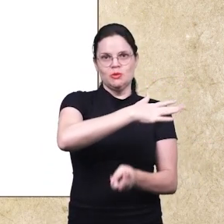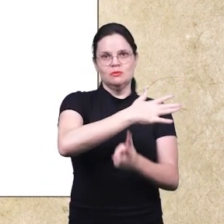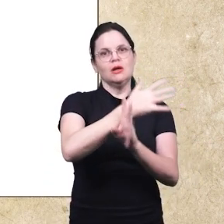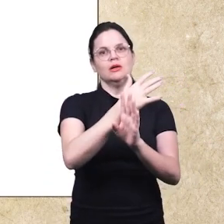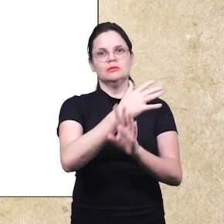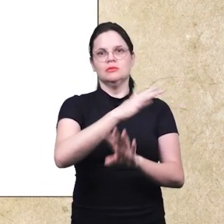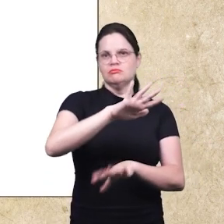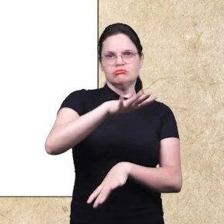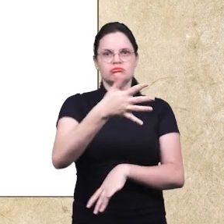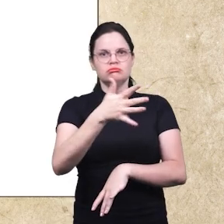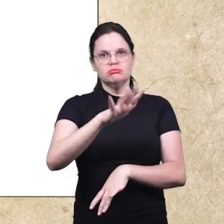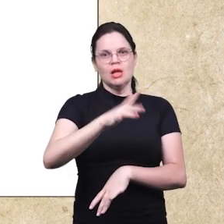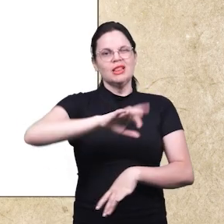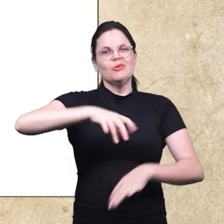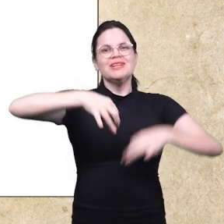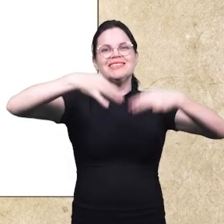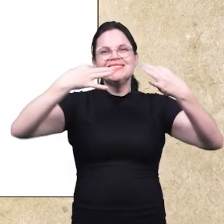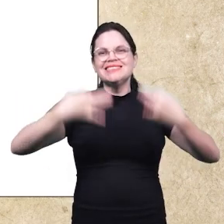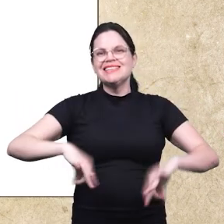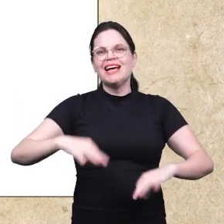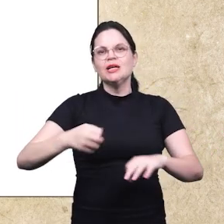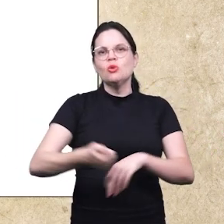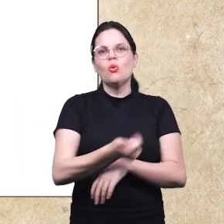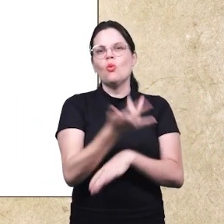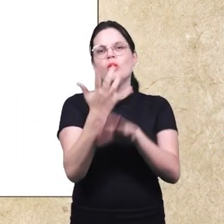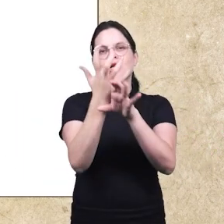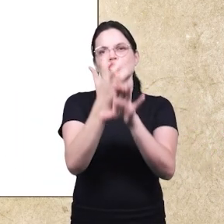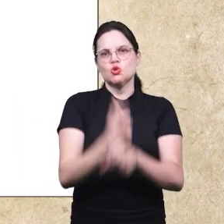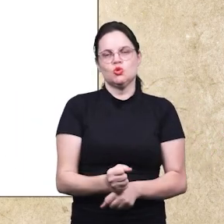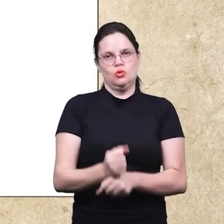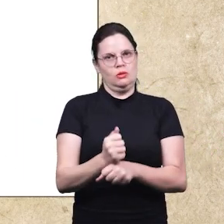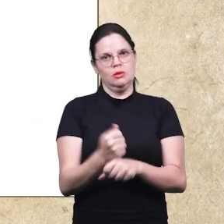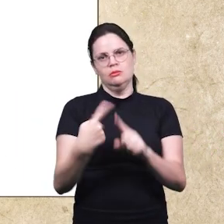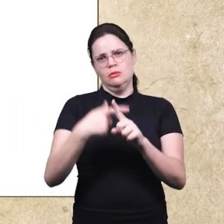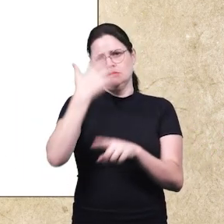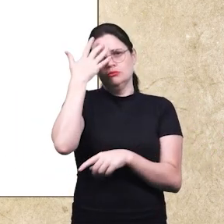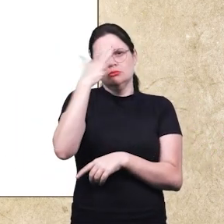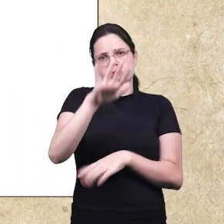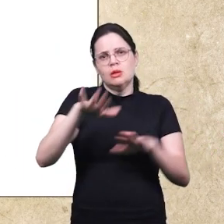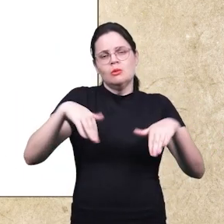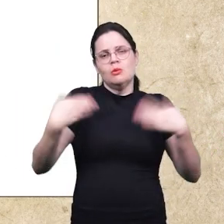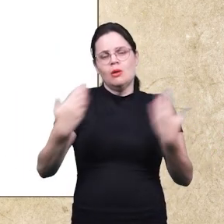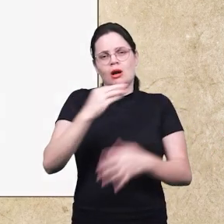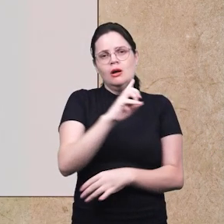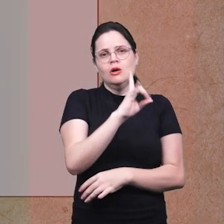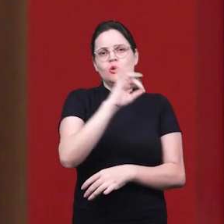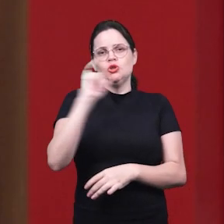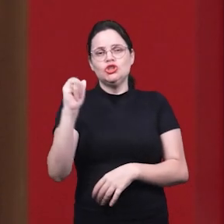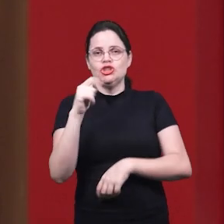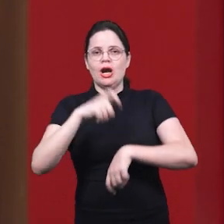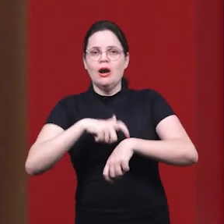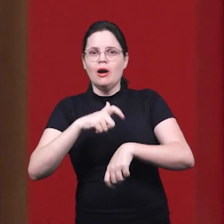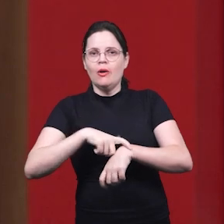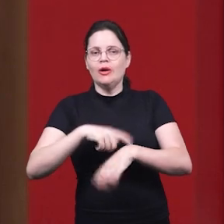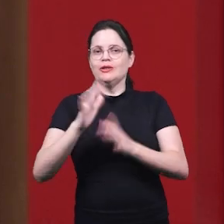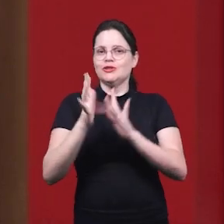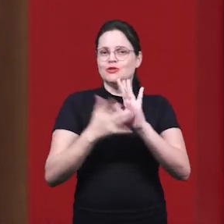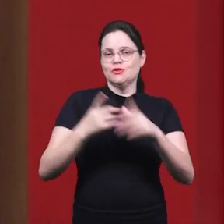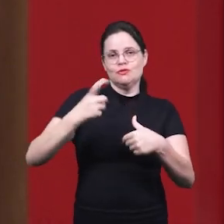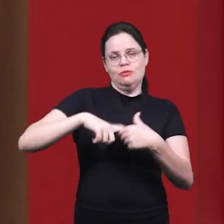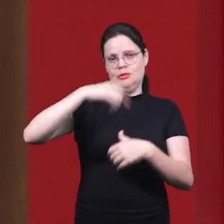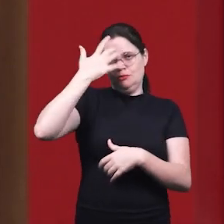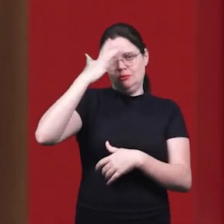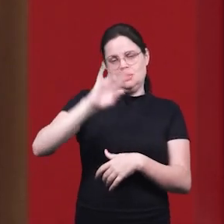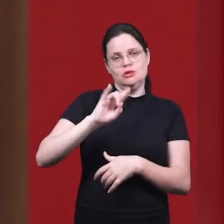muito impreciso, não é? E também do dia e hora da volta de Jesus, ninguém sabe, só o Pai que está nos